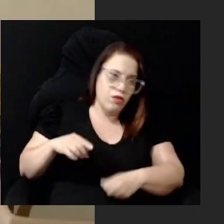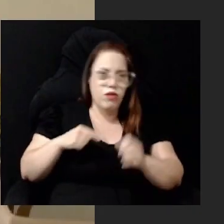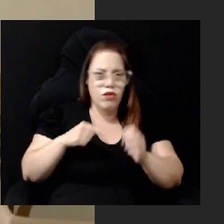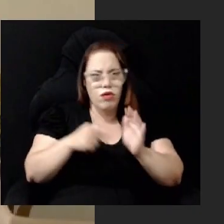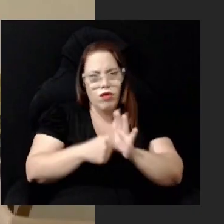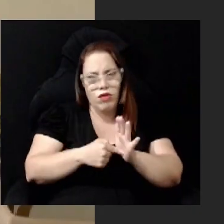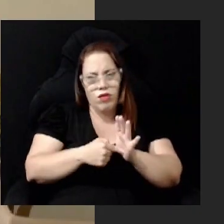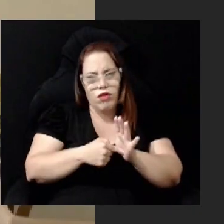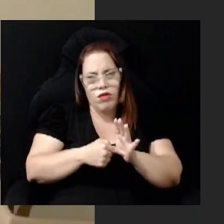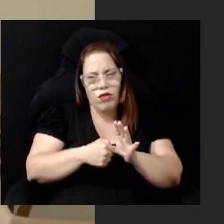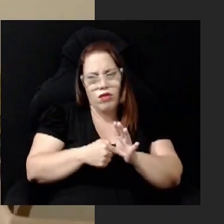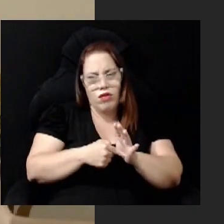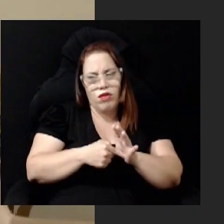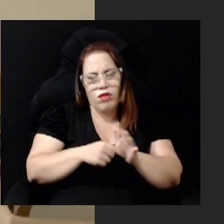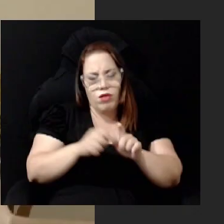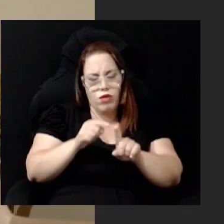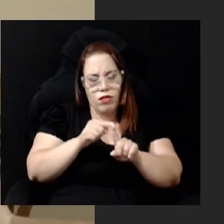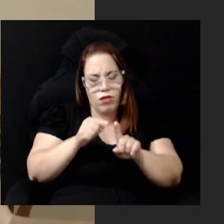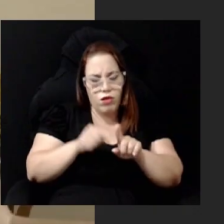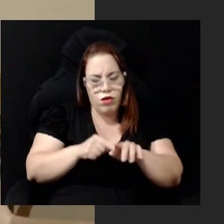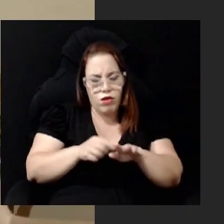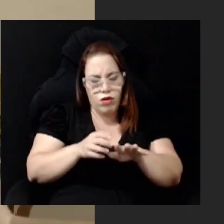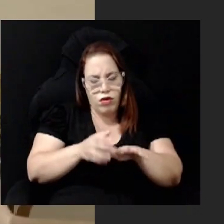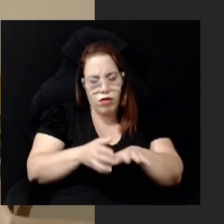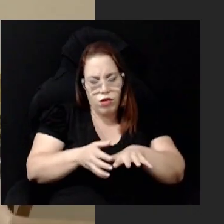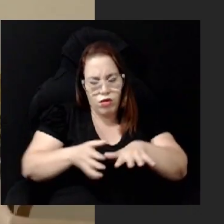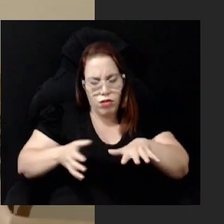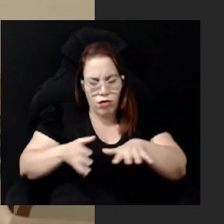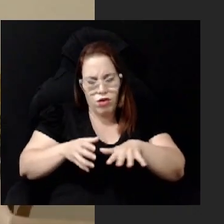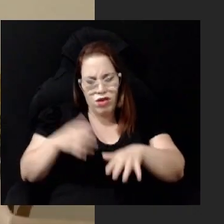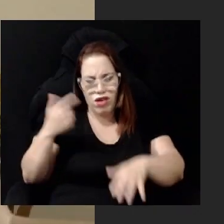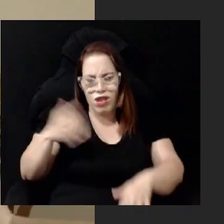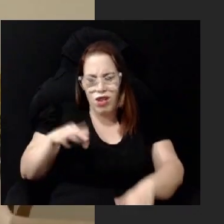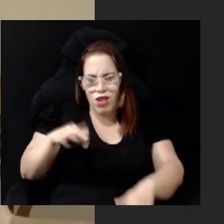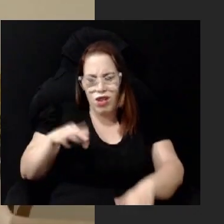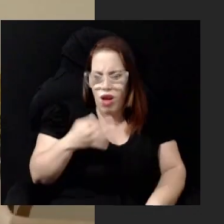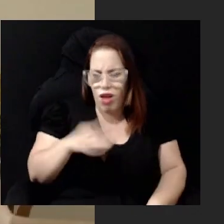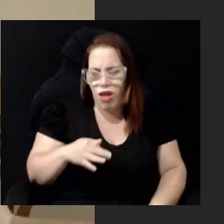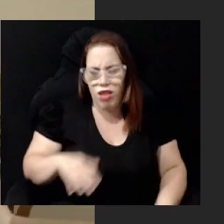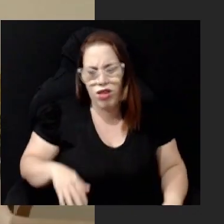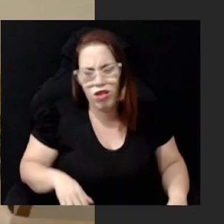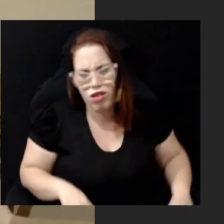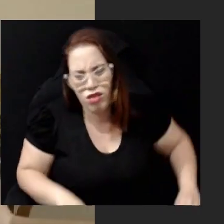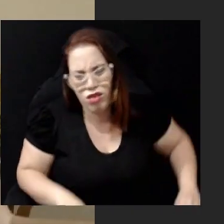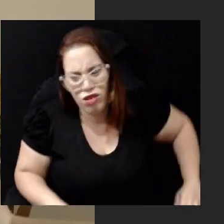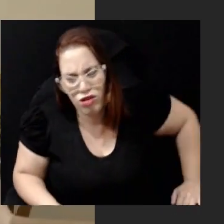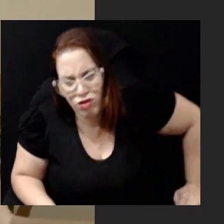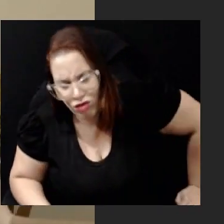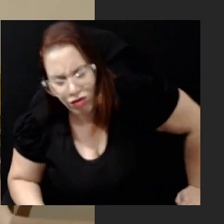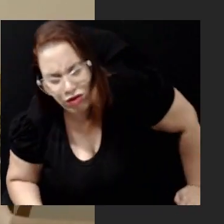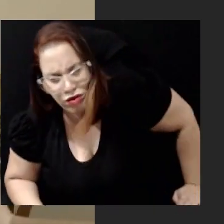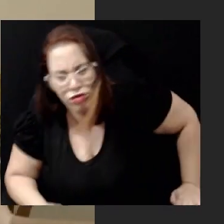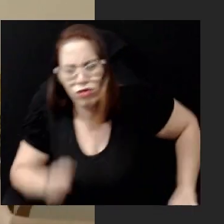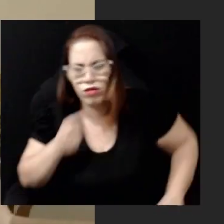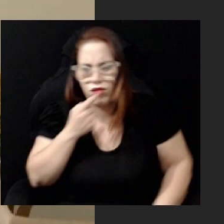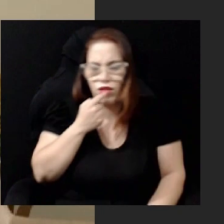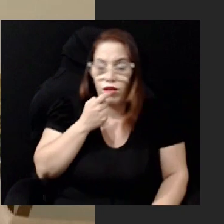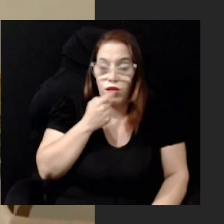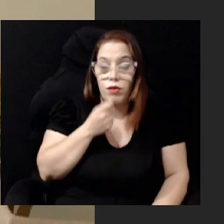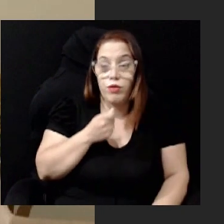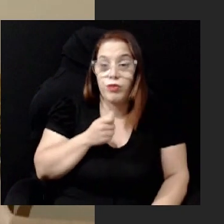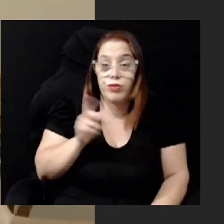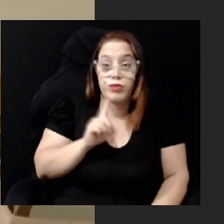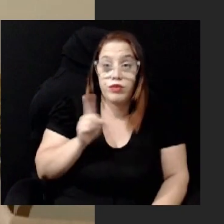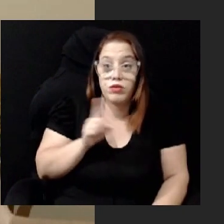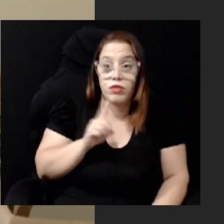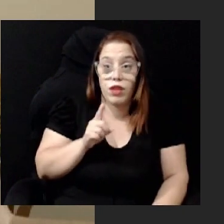área que está muito inchada, uma área que está muito dolorosa, uma área que está vermelha, ainda que não seja câncer, e na